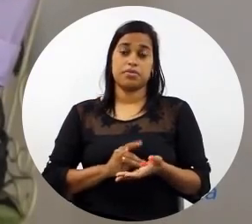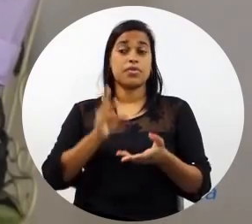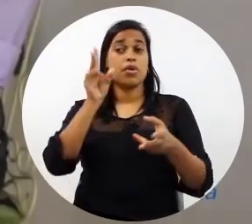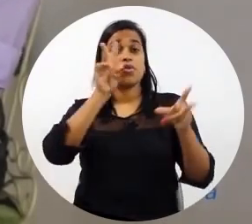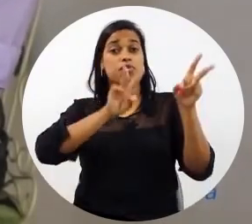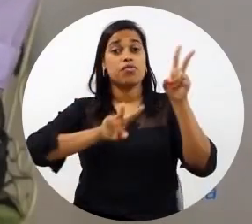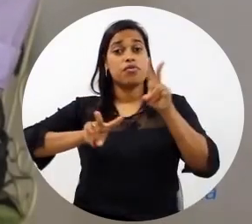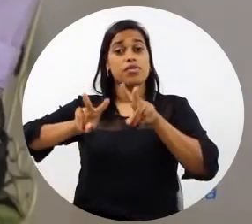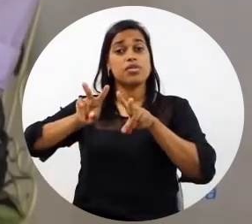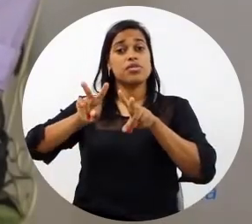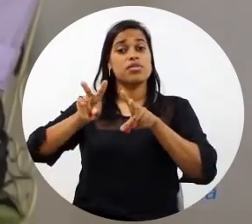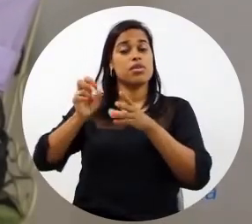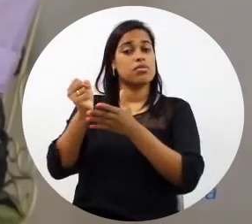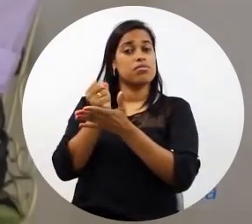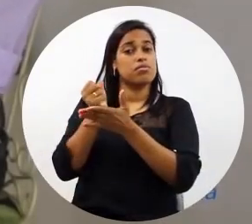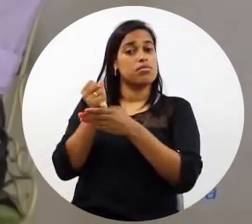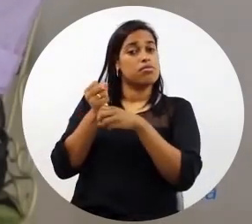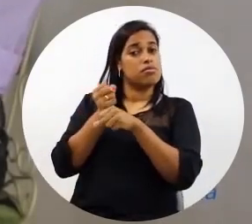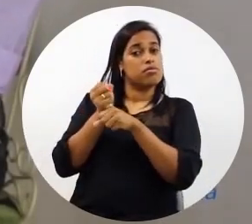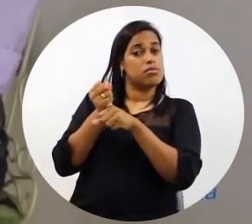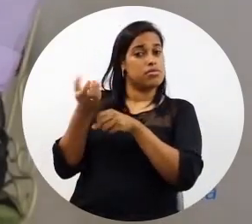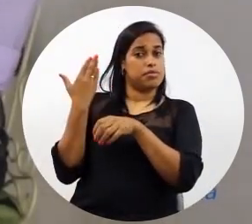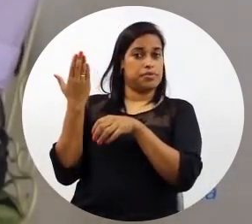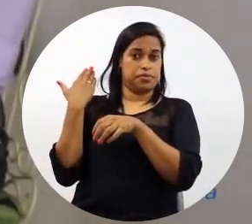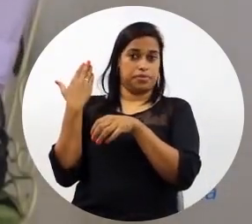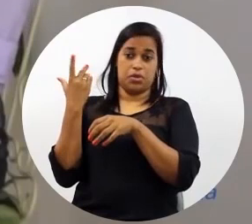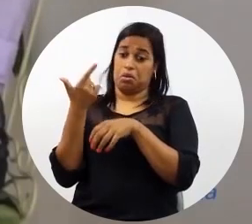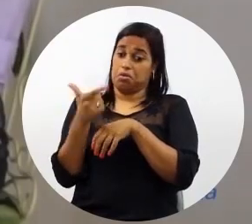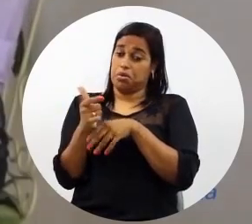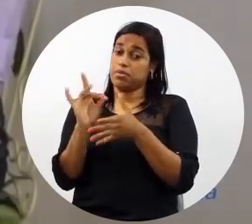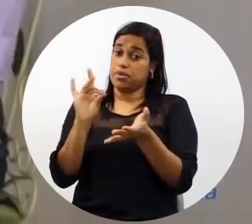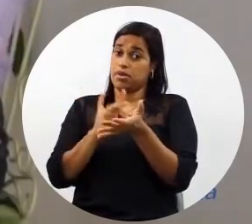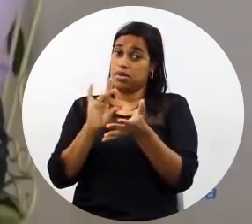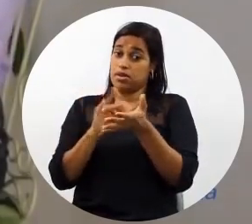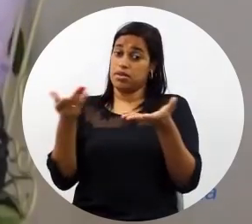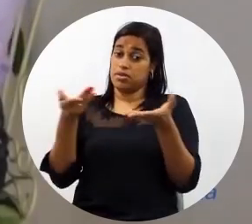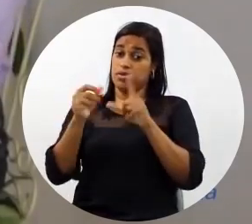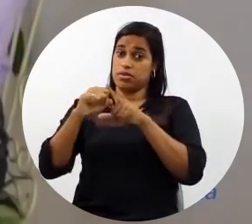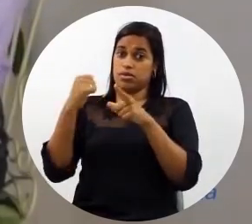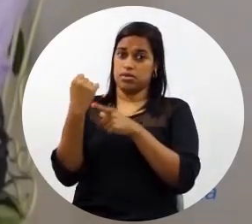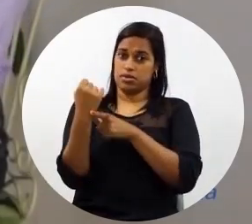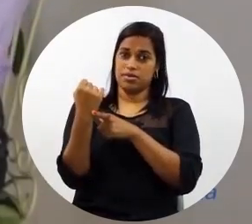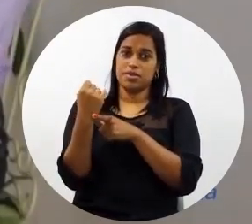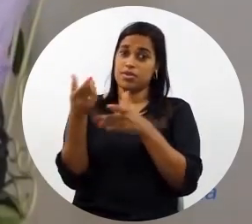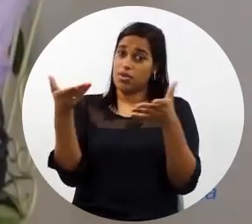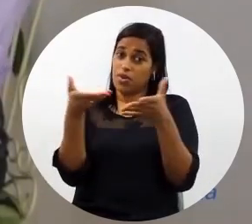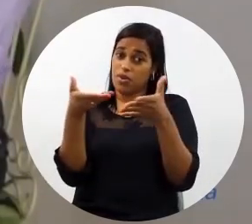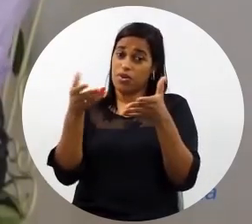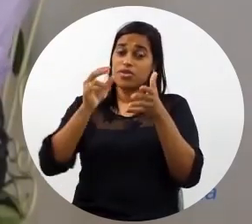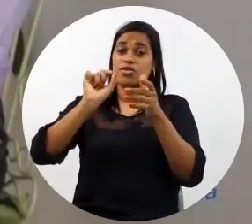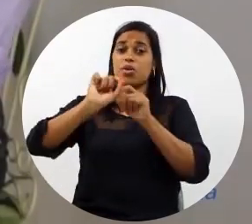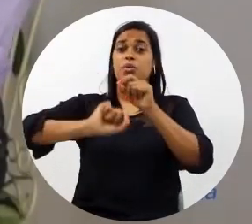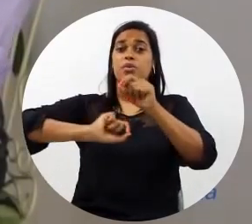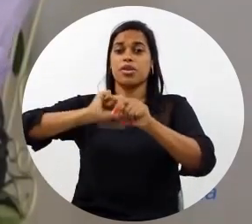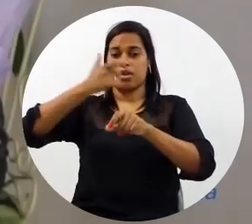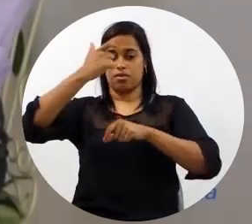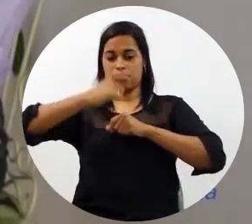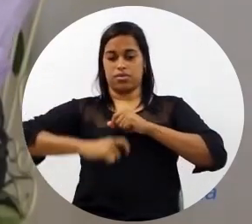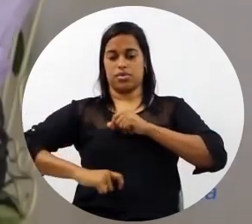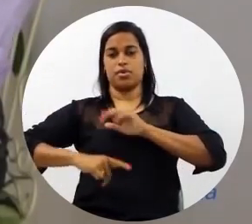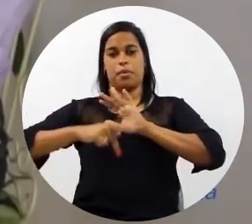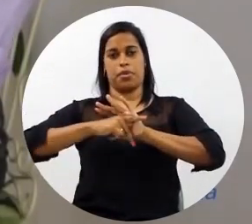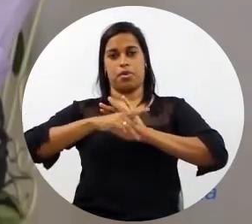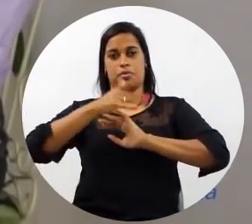visões daquela época. Né? Que não condiz com essa, essa realidade. Hoje a questão é muito mais da singularidade do sujeito.